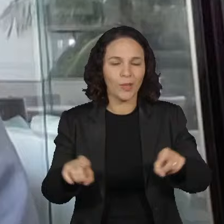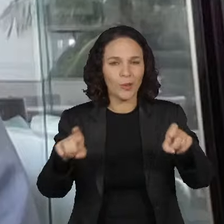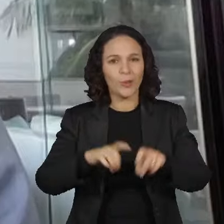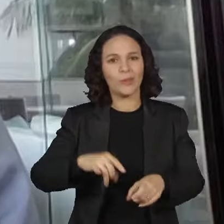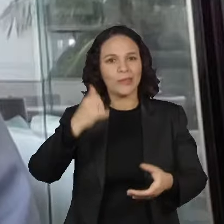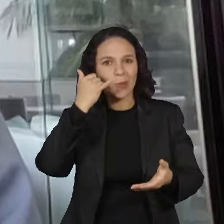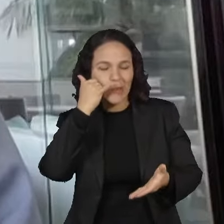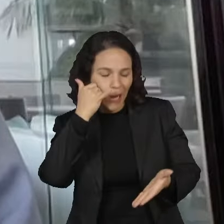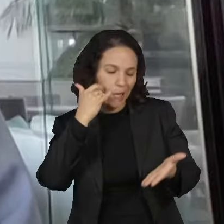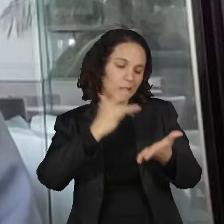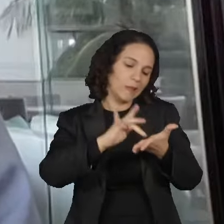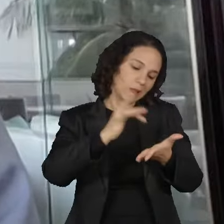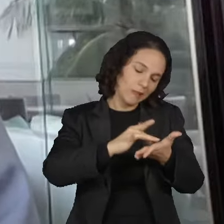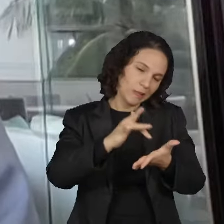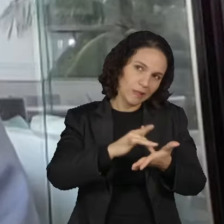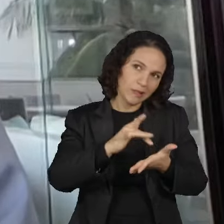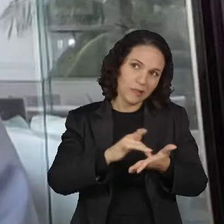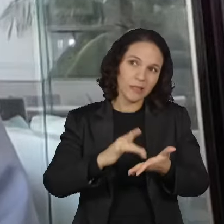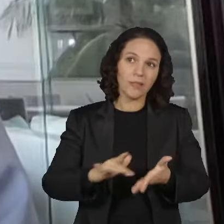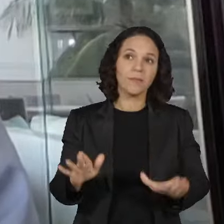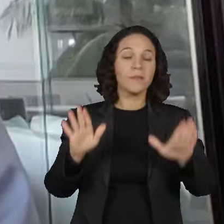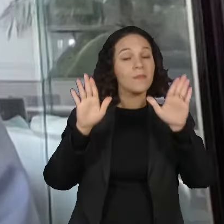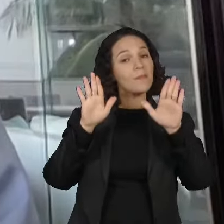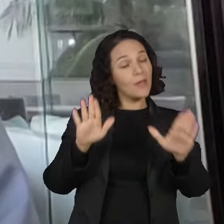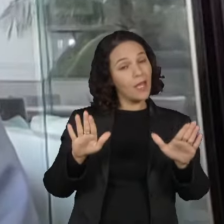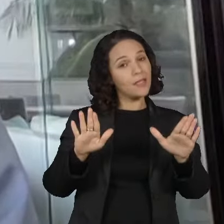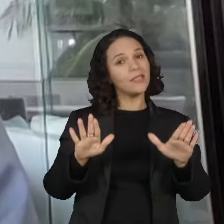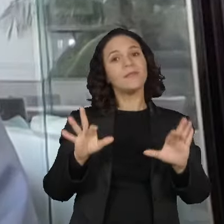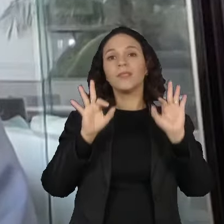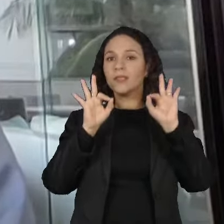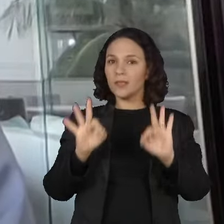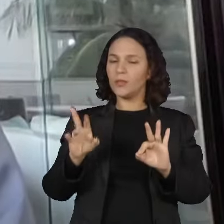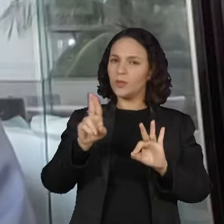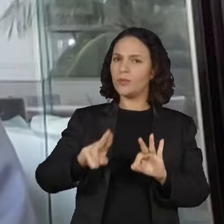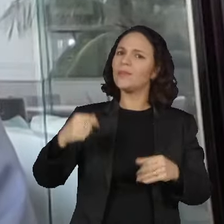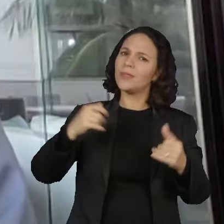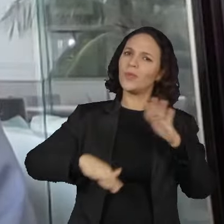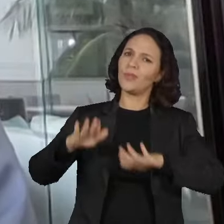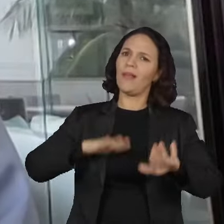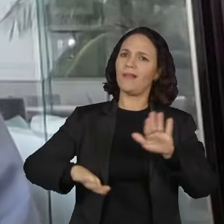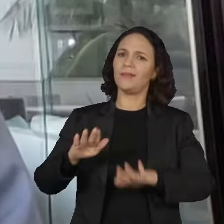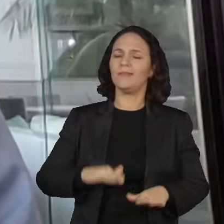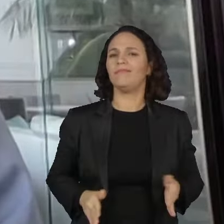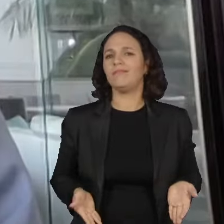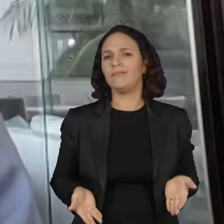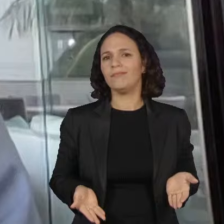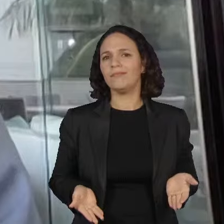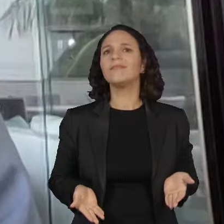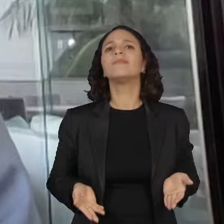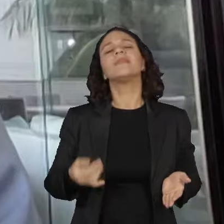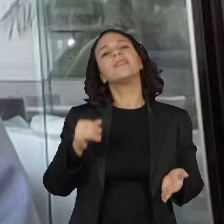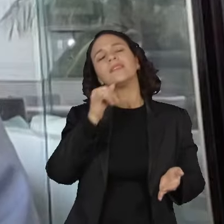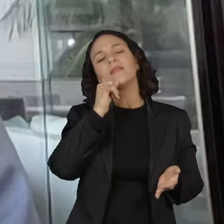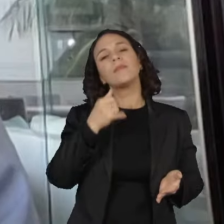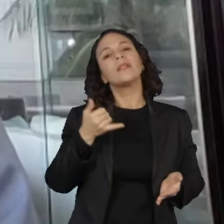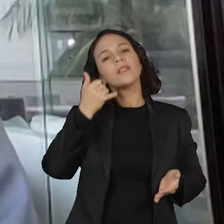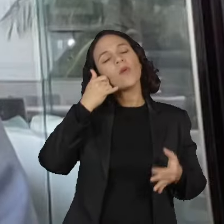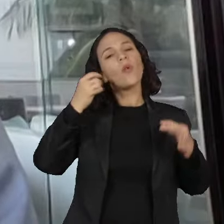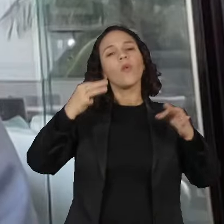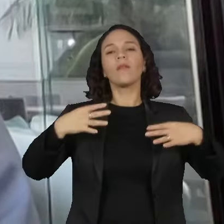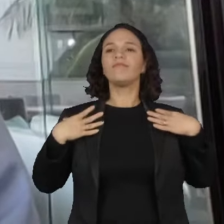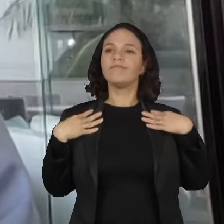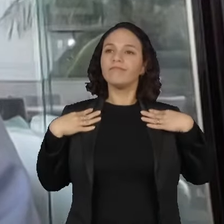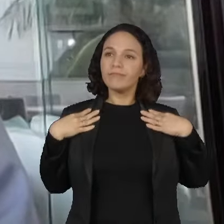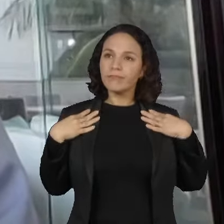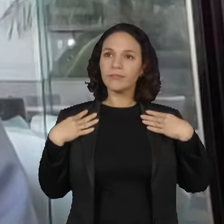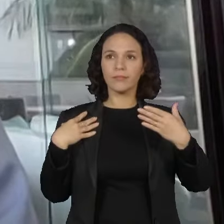celular, mas para que você faça o uso correto disso, você tem que ter cuidado, né? Assim, usar o celular numa posição adequada,